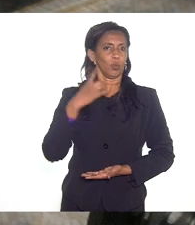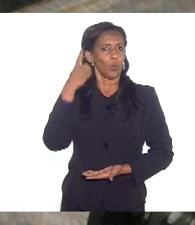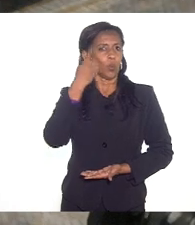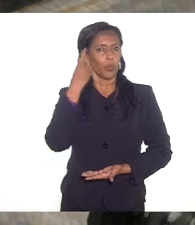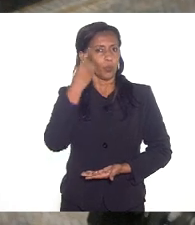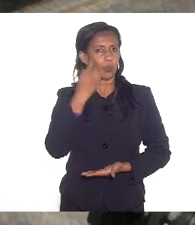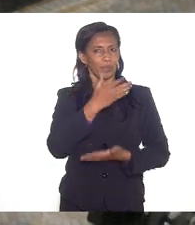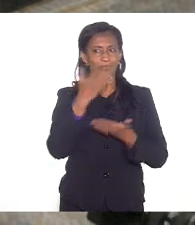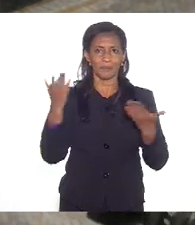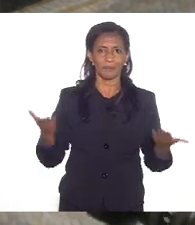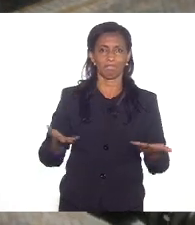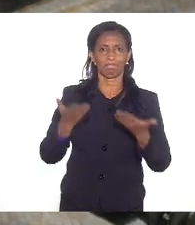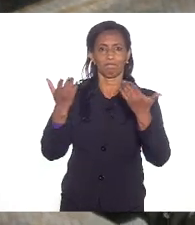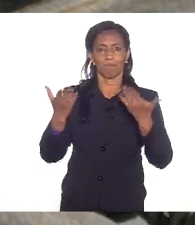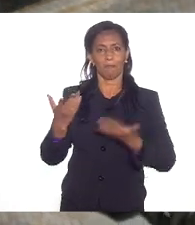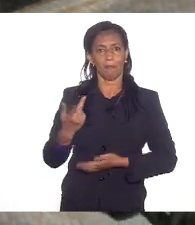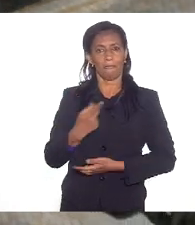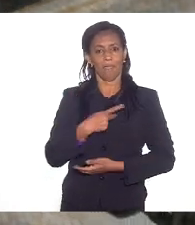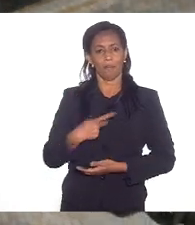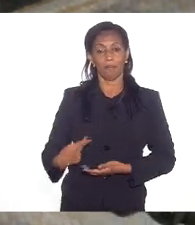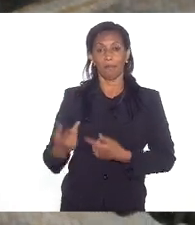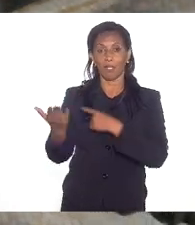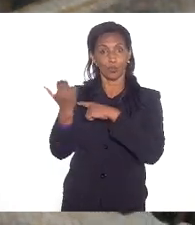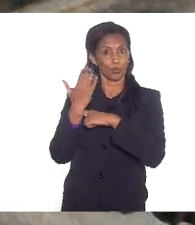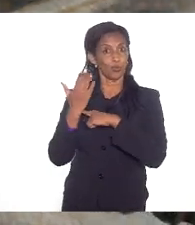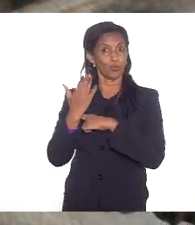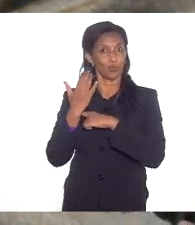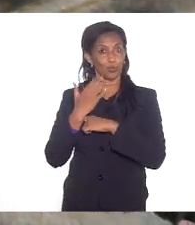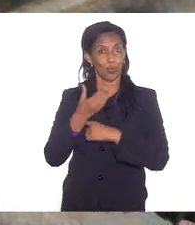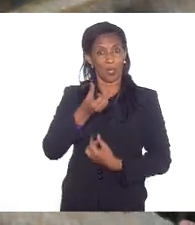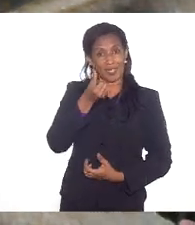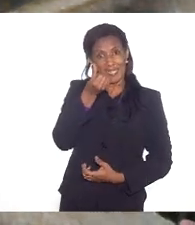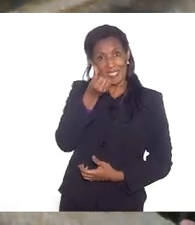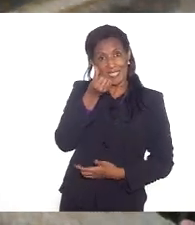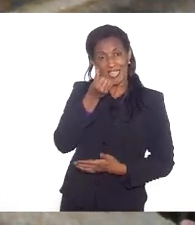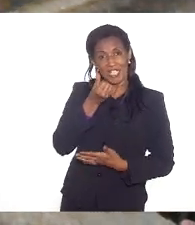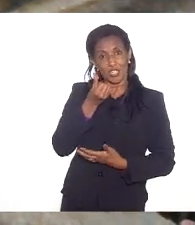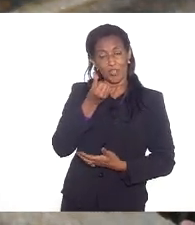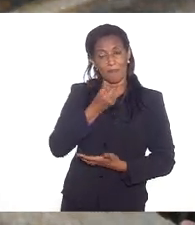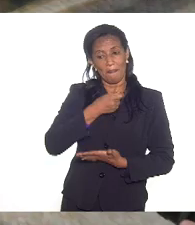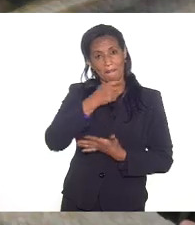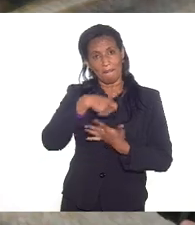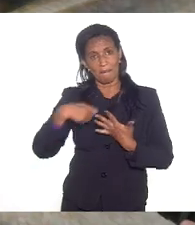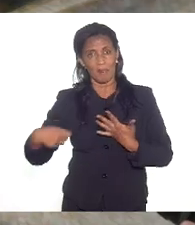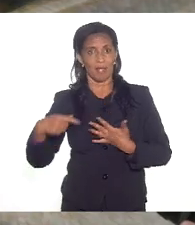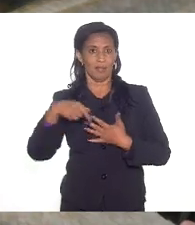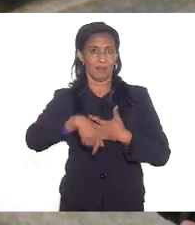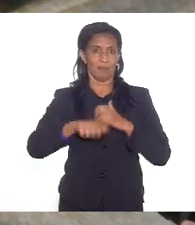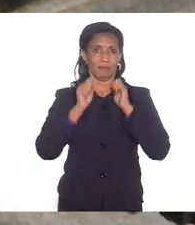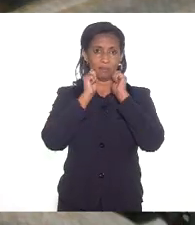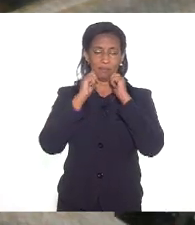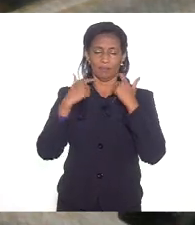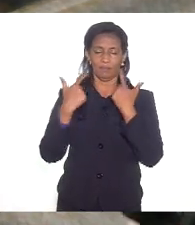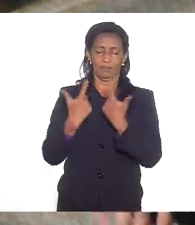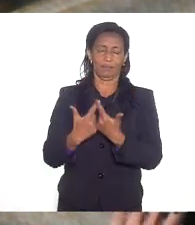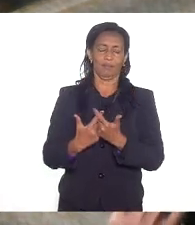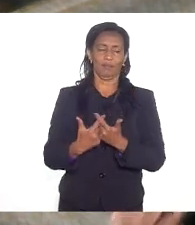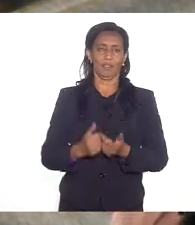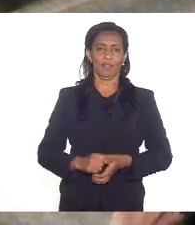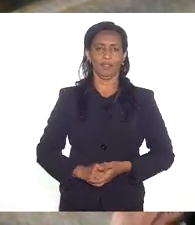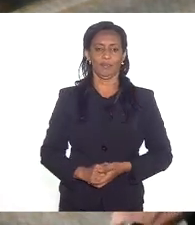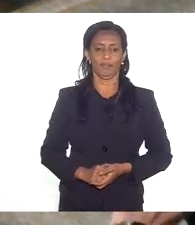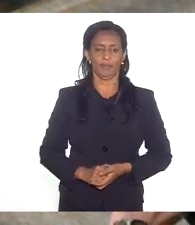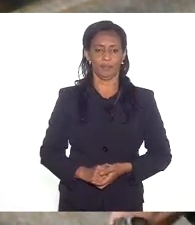deputados a meu amigo presidente que me ajudou e seis meses aqui na casa e dizer